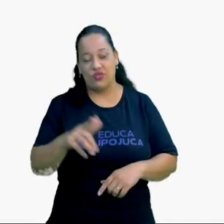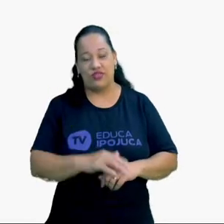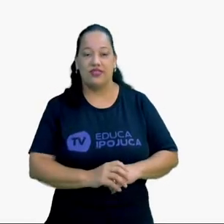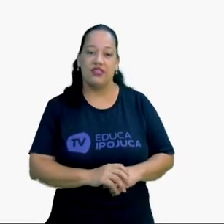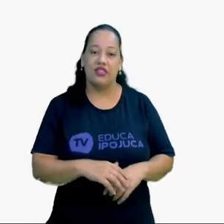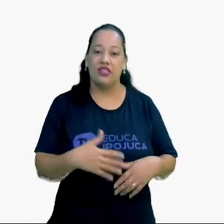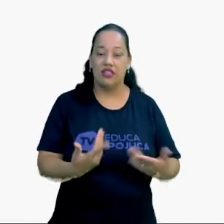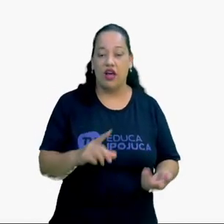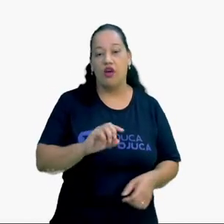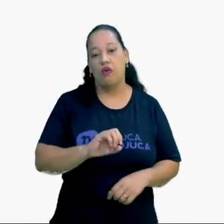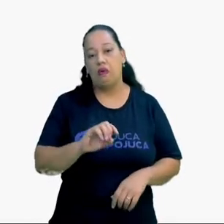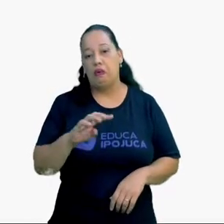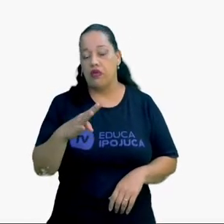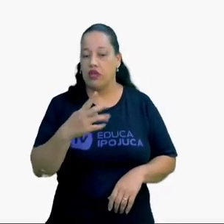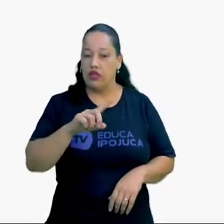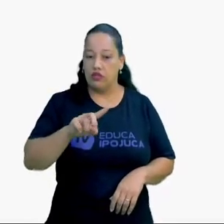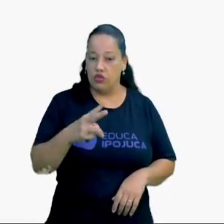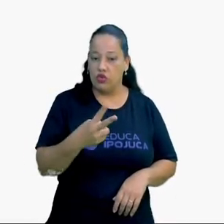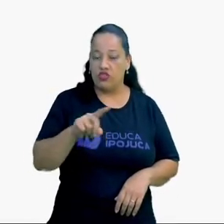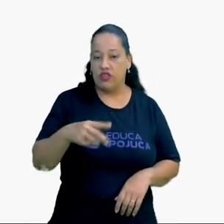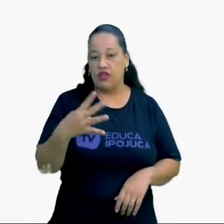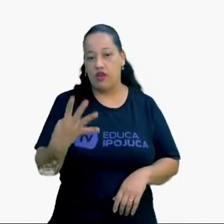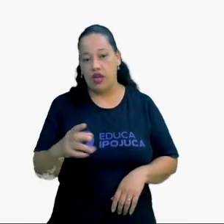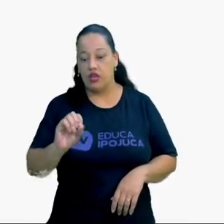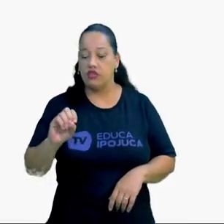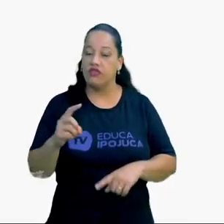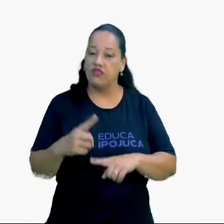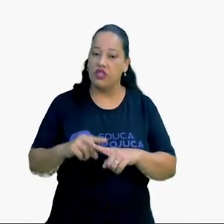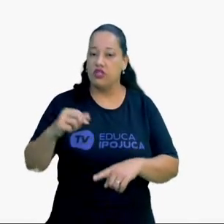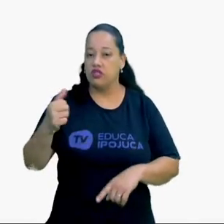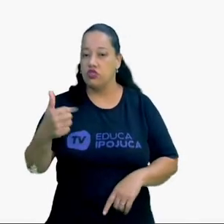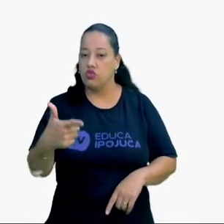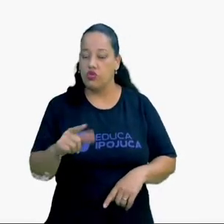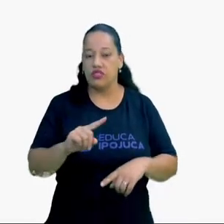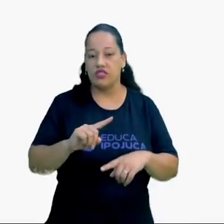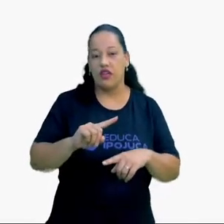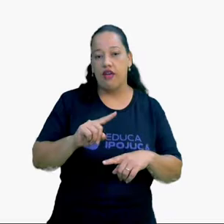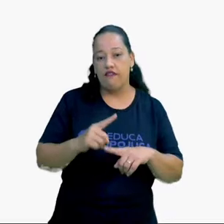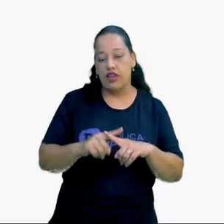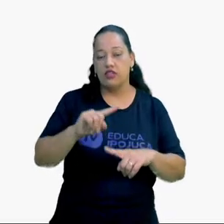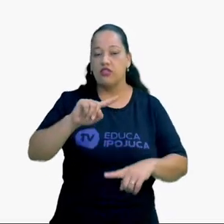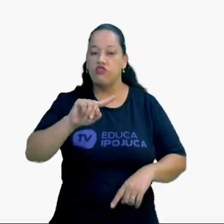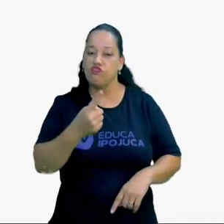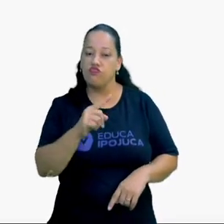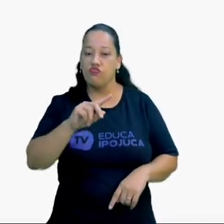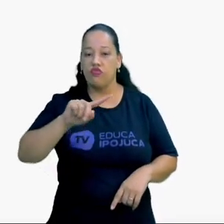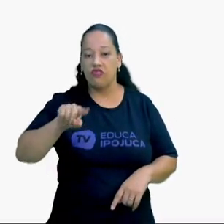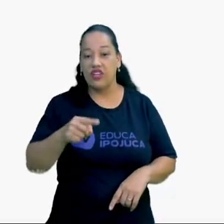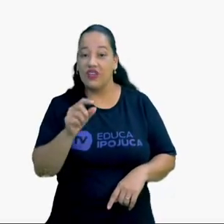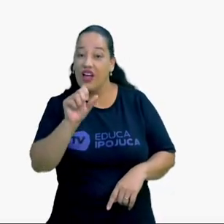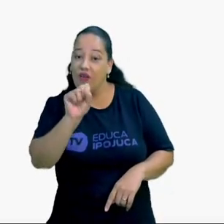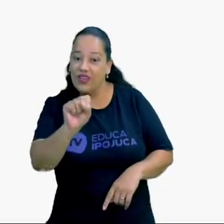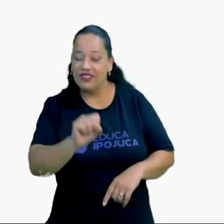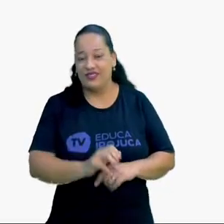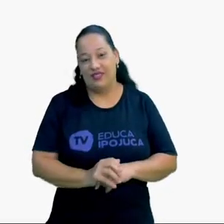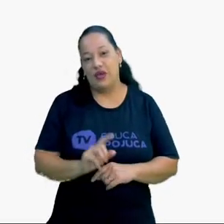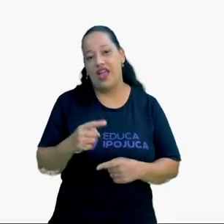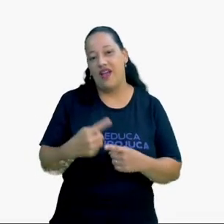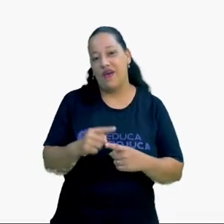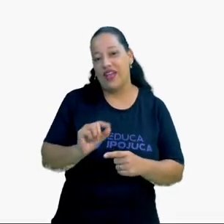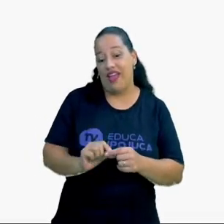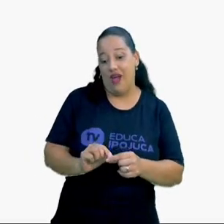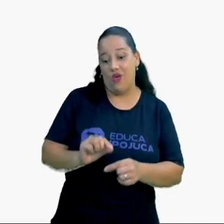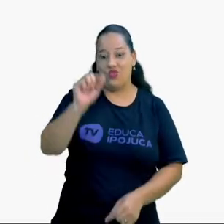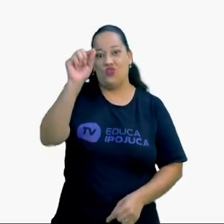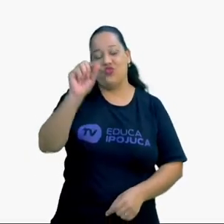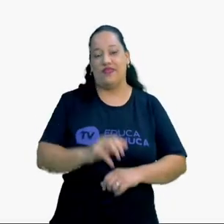ou 40, que é a mesma coisa, vezes 12, vezes 1,8, que é a altura ali da carreta,